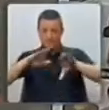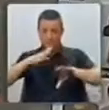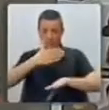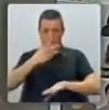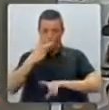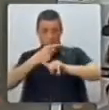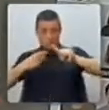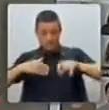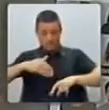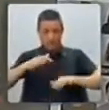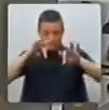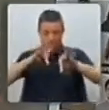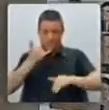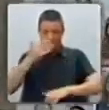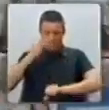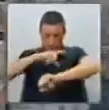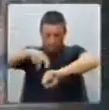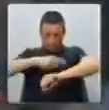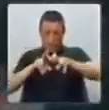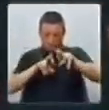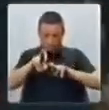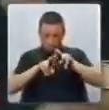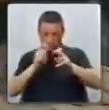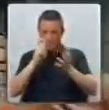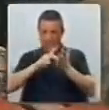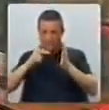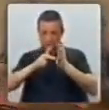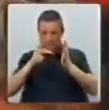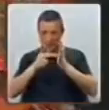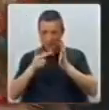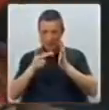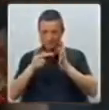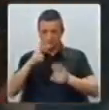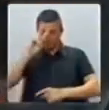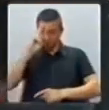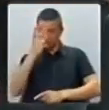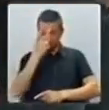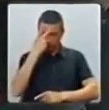fechar estas 24 horas de competição de engenharia. O esforço